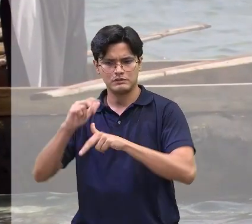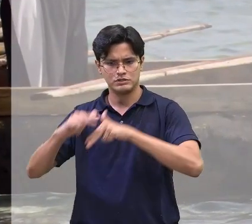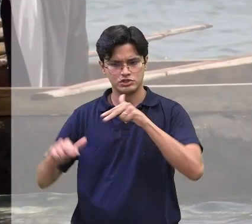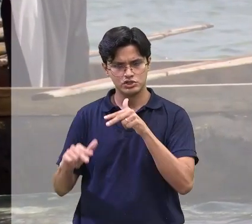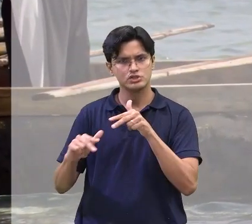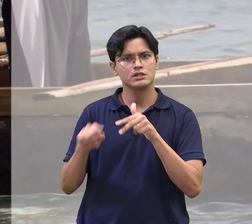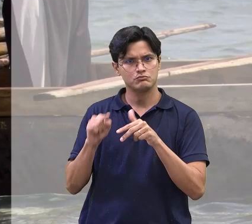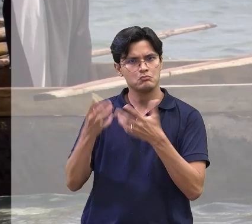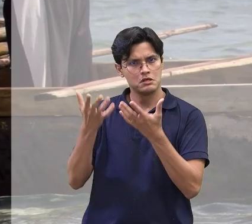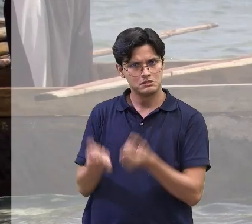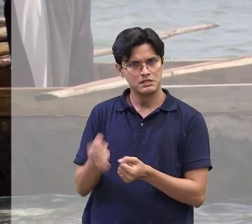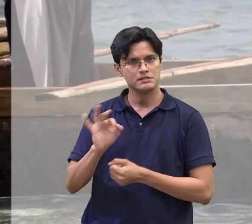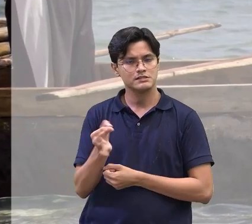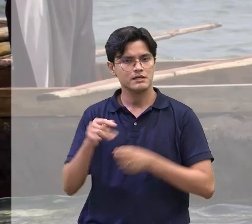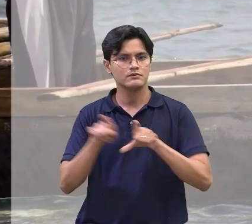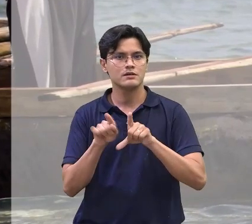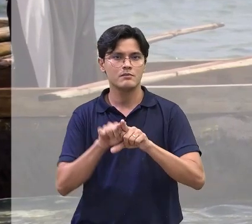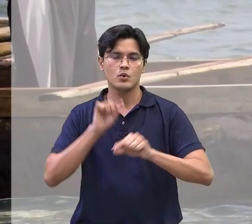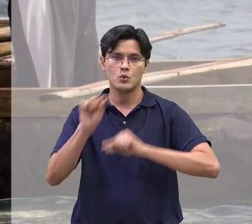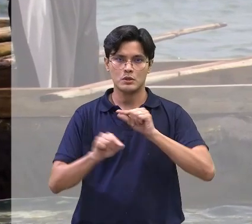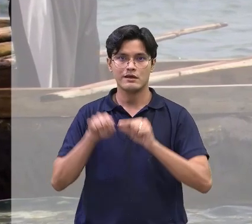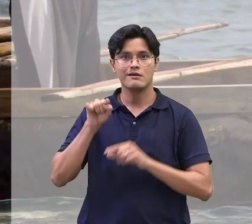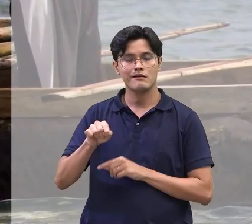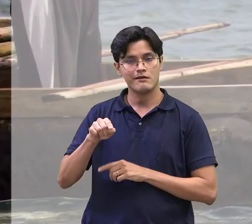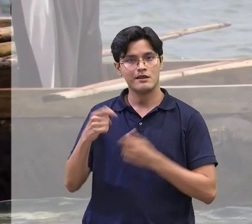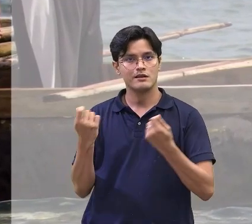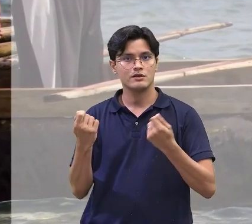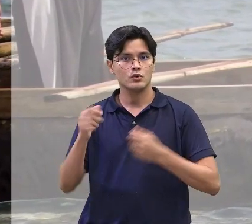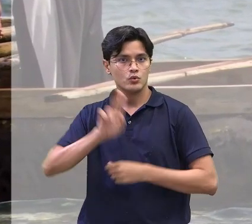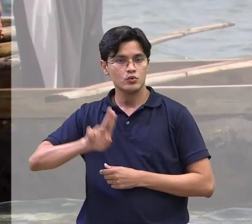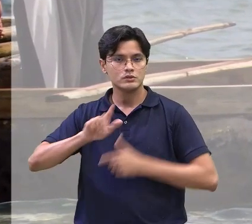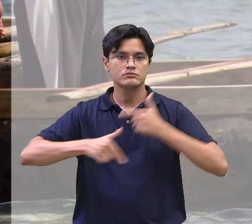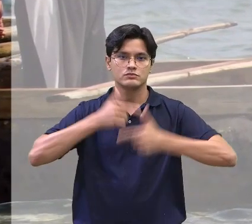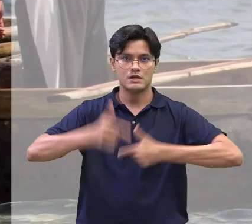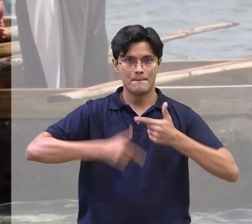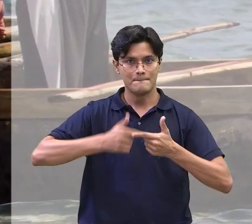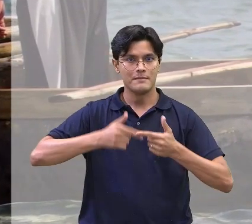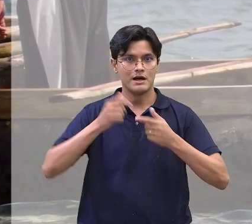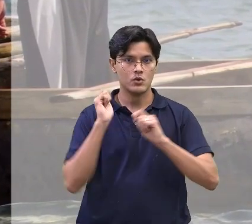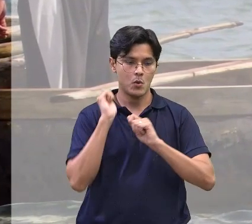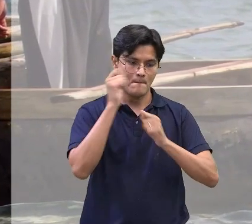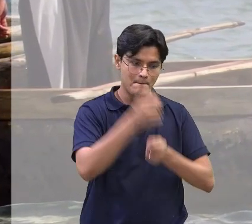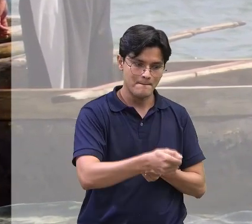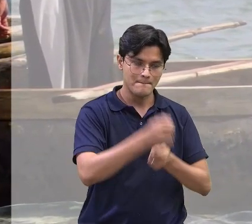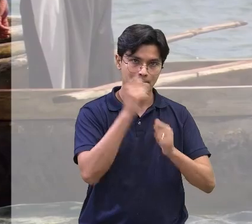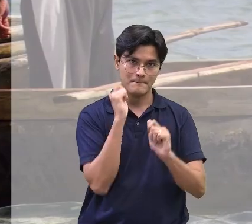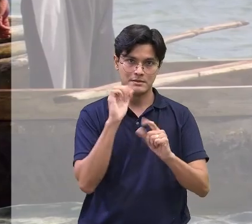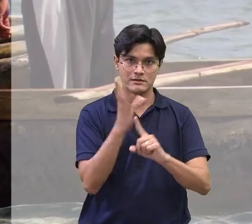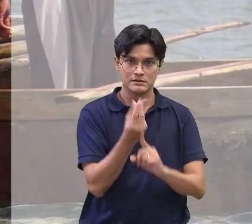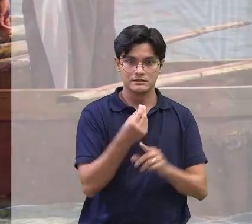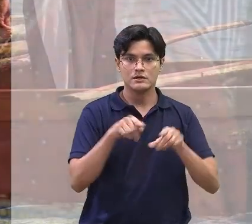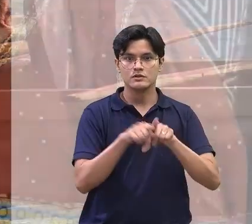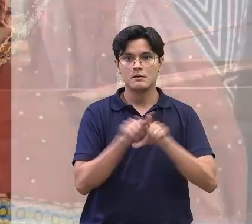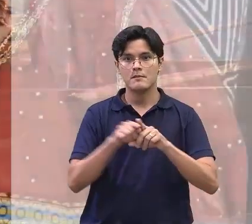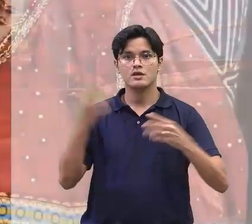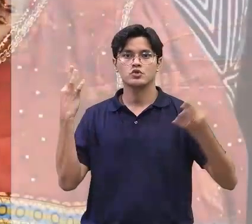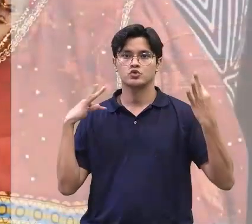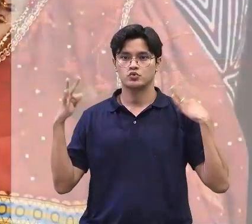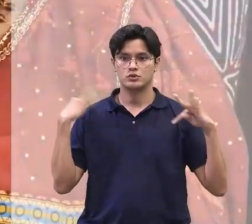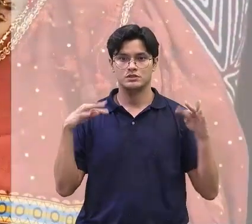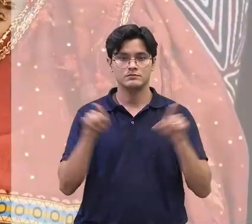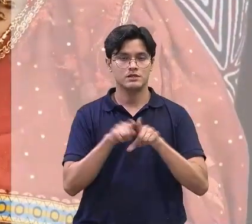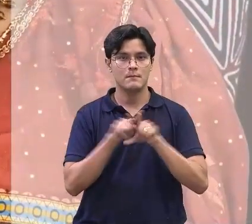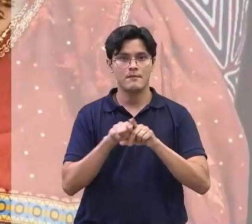grupos dependem da pesca artesanal, da exportação de cocos, do turismo e da agricultura agroecológica.